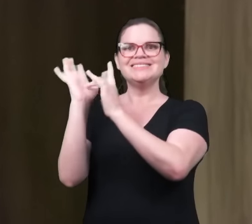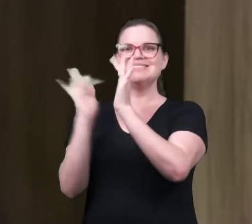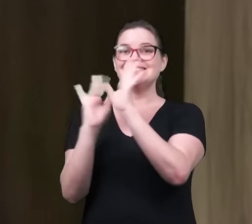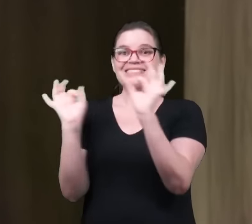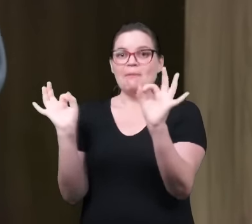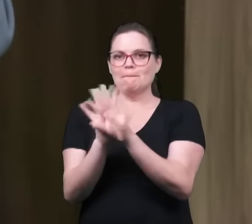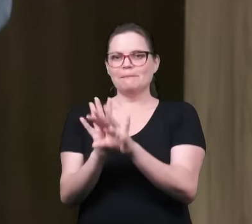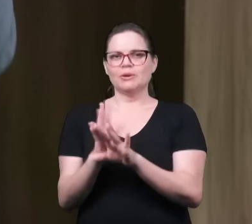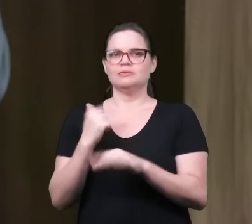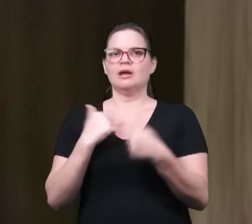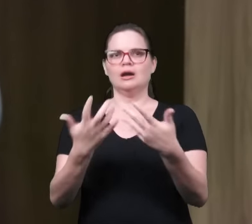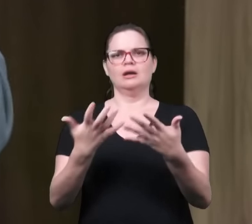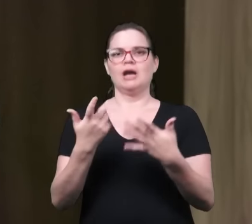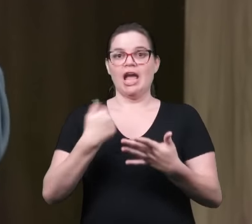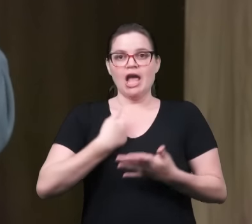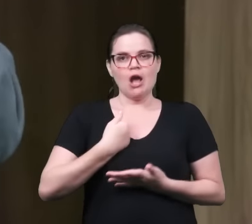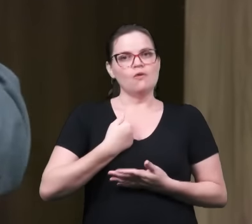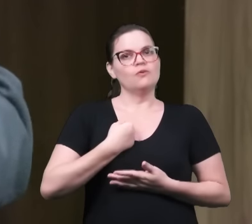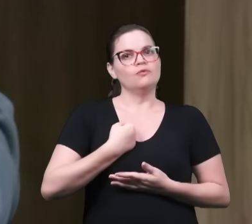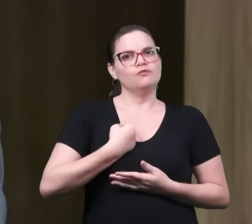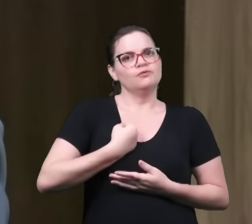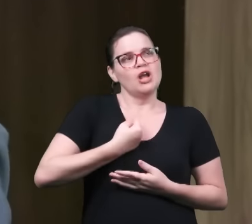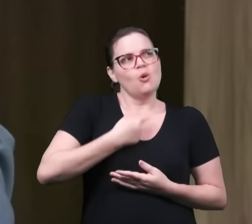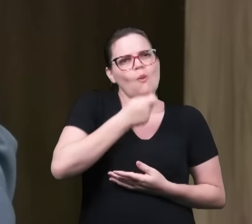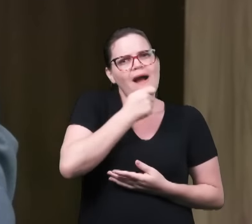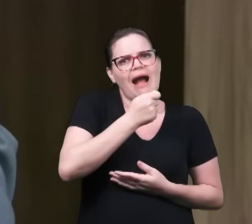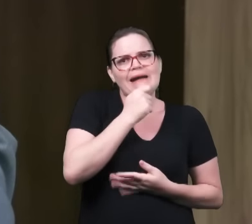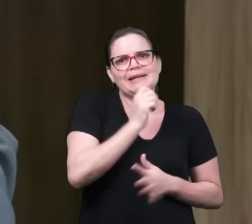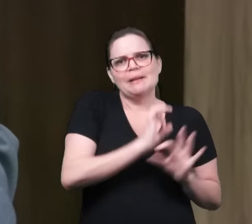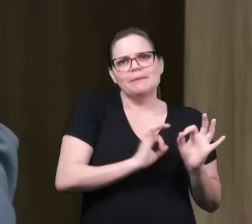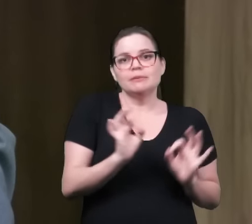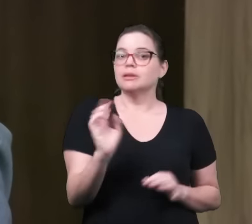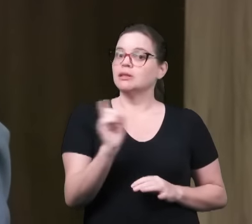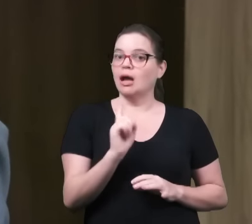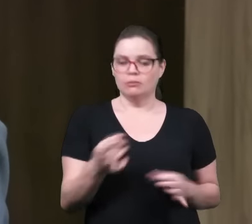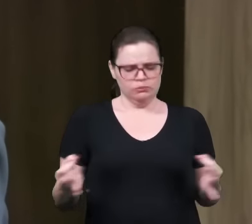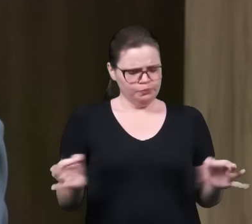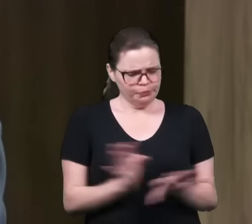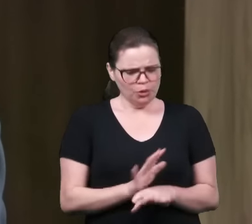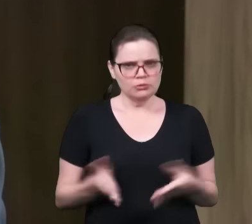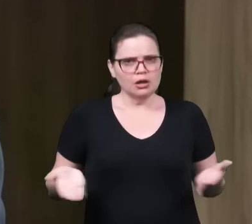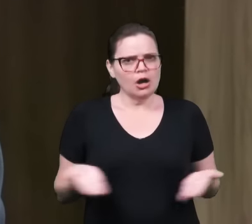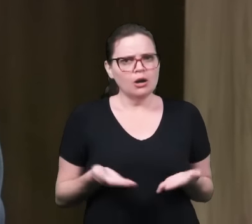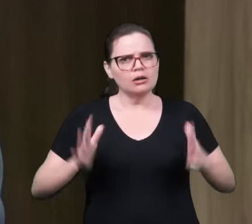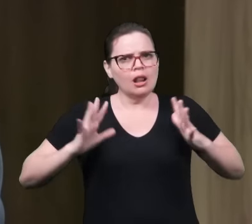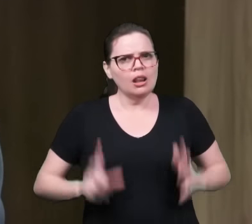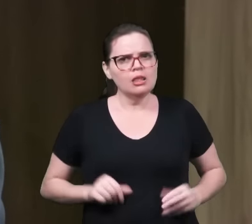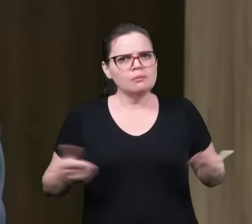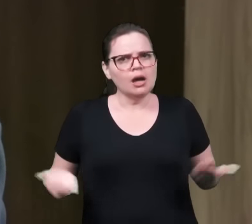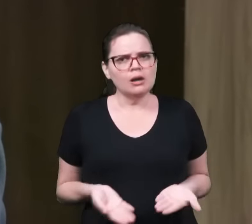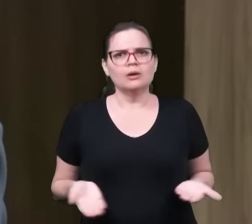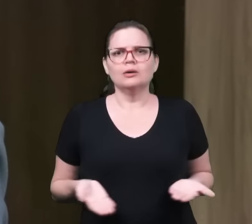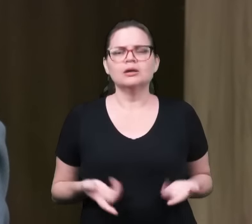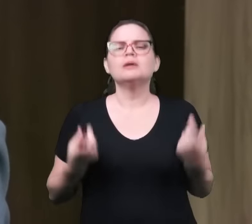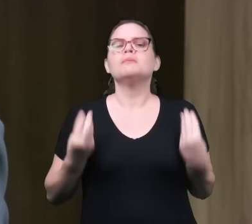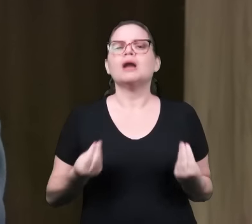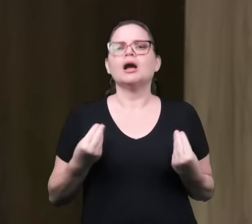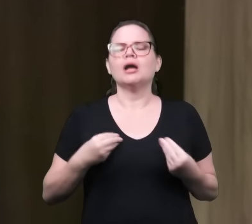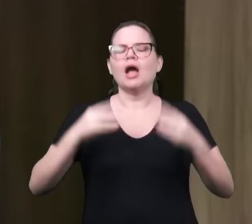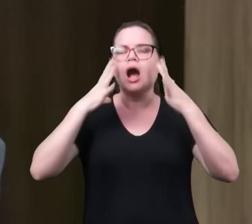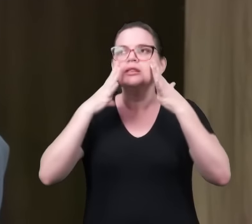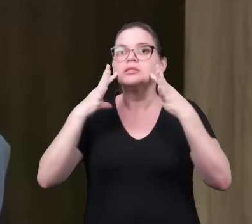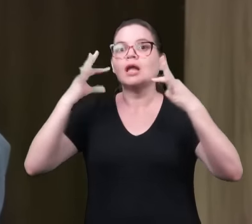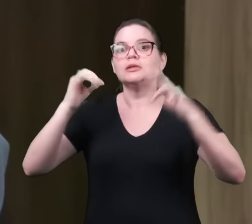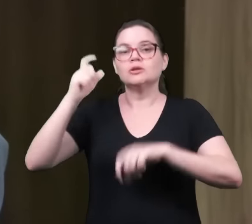pronto, eu vou me preparar. Não, você tem que estar pronto hoje, para ouvir esse toque da trombeta e ter esse